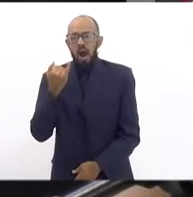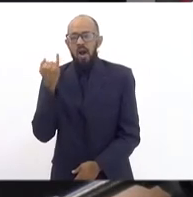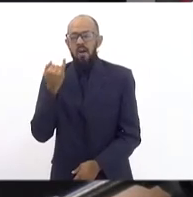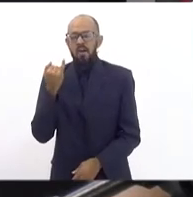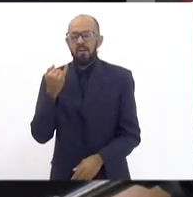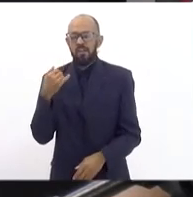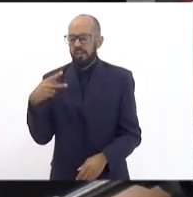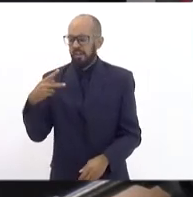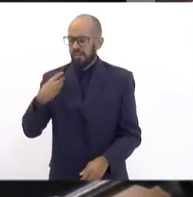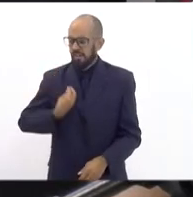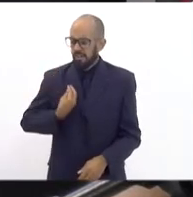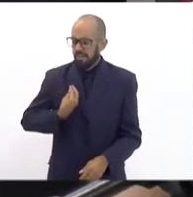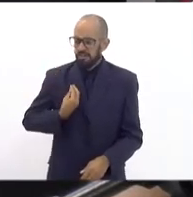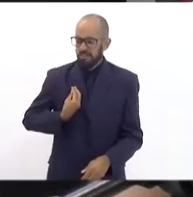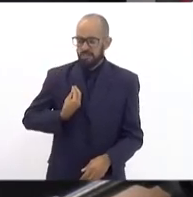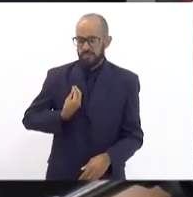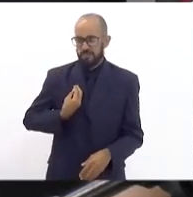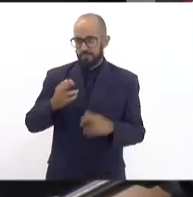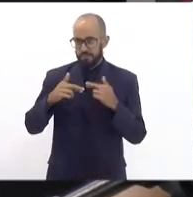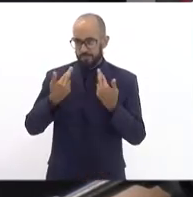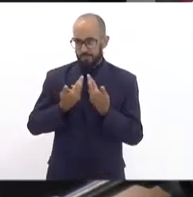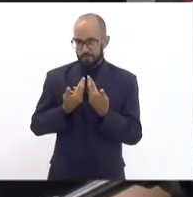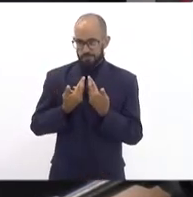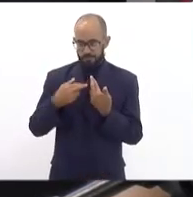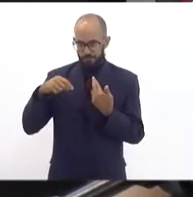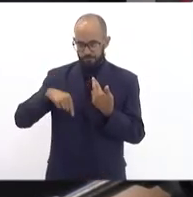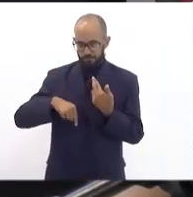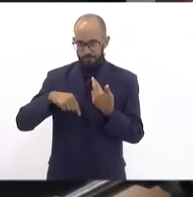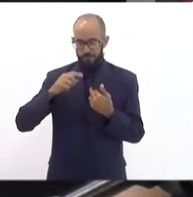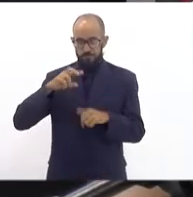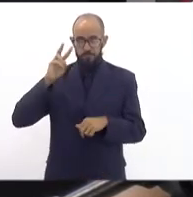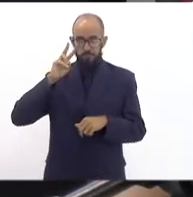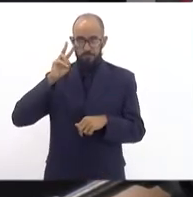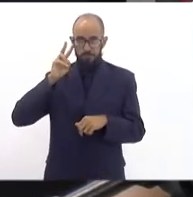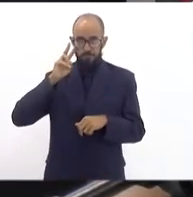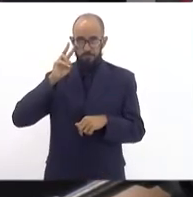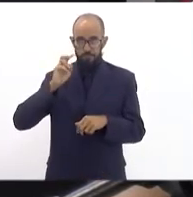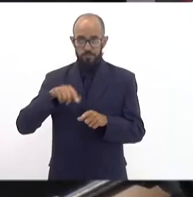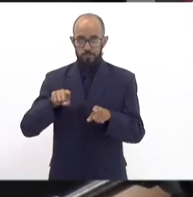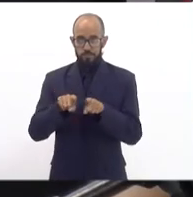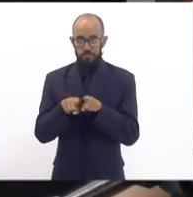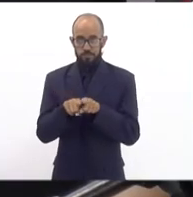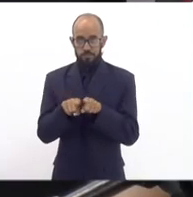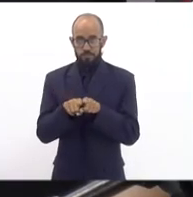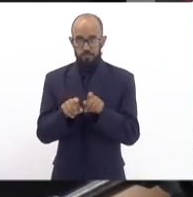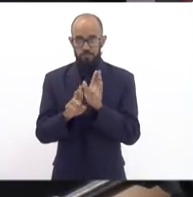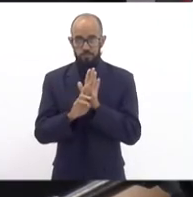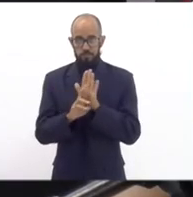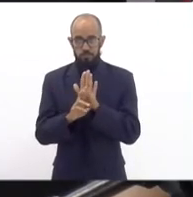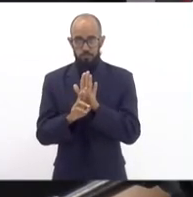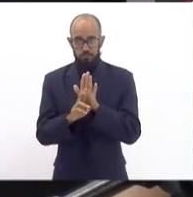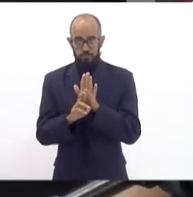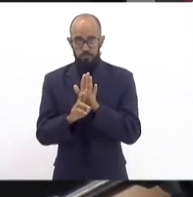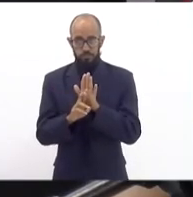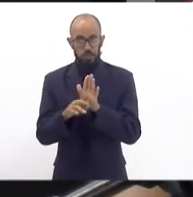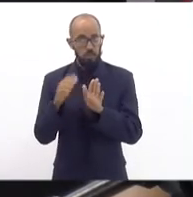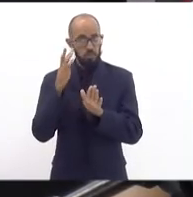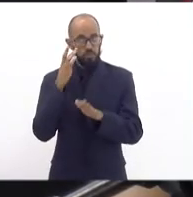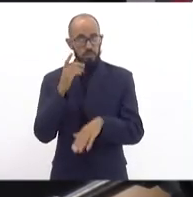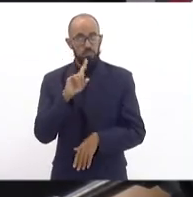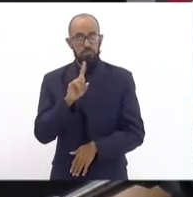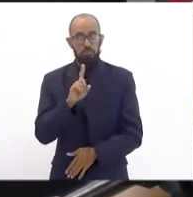sua participação nessas reuniões de segunda-feira, bem como o eu nem sabia que o tribunal soube